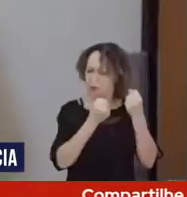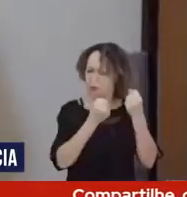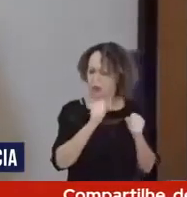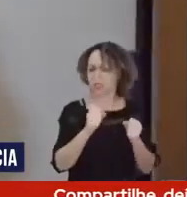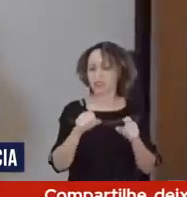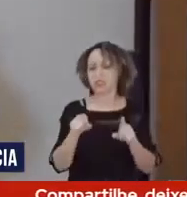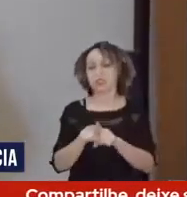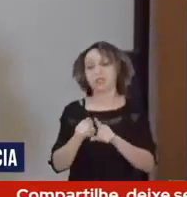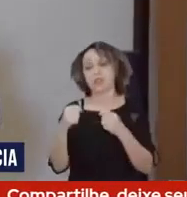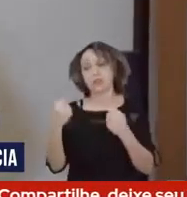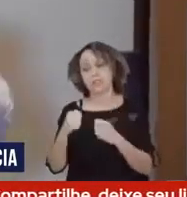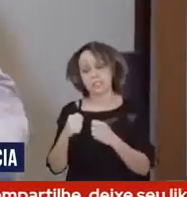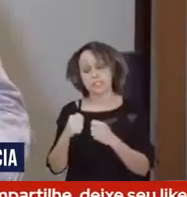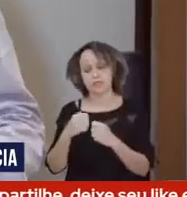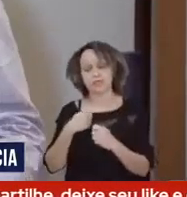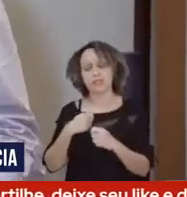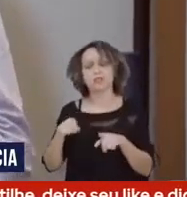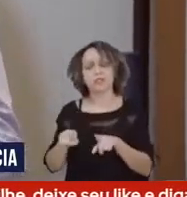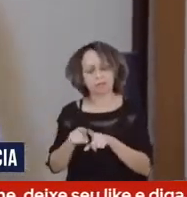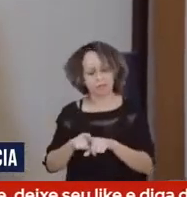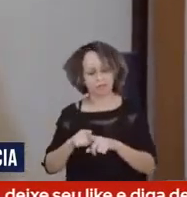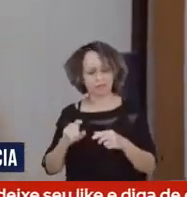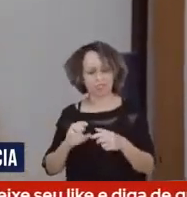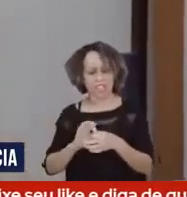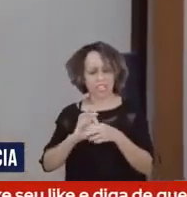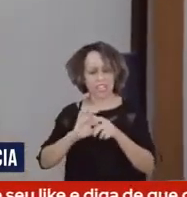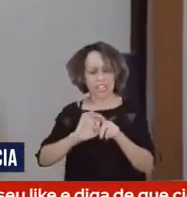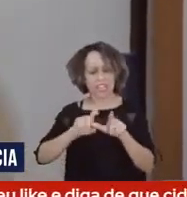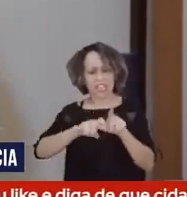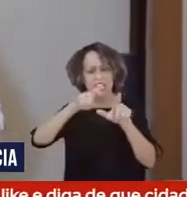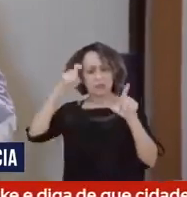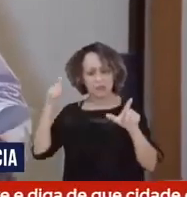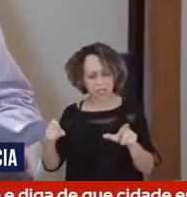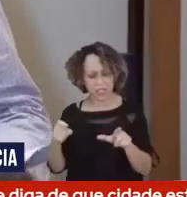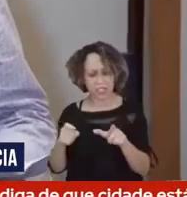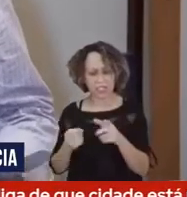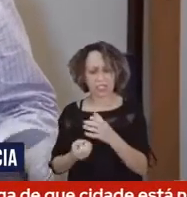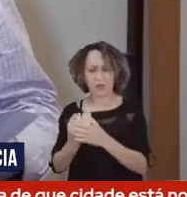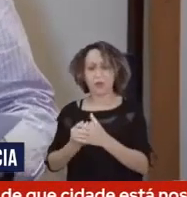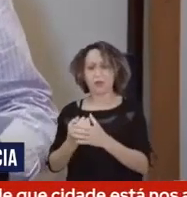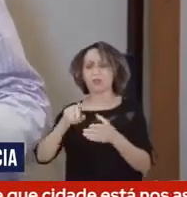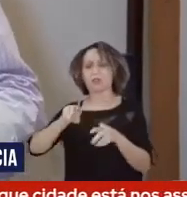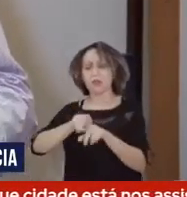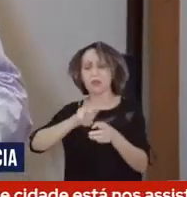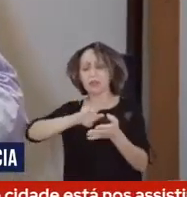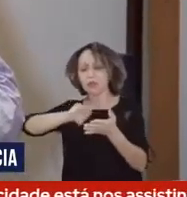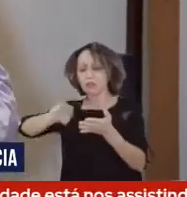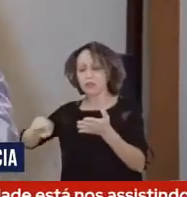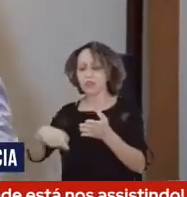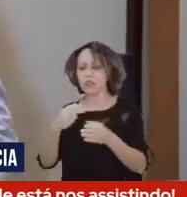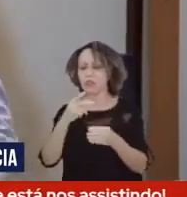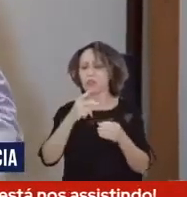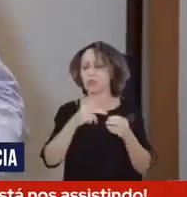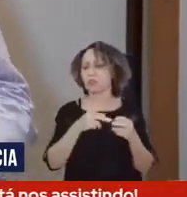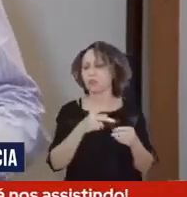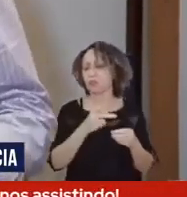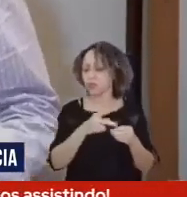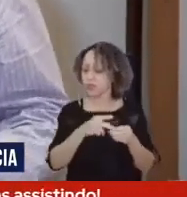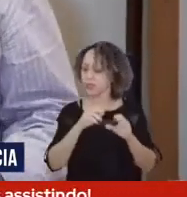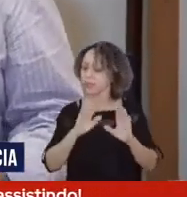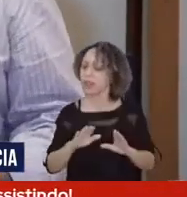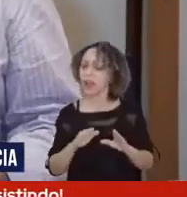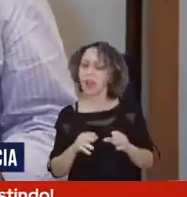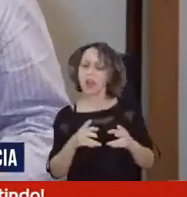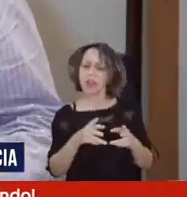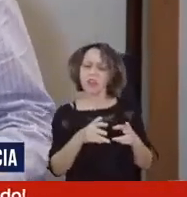longo prazo. Mas vamos focar no PPI. E a discussão é, a Petrobras vai dar prejuízo. Pessoal, é